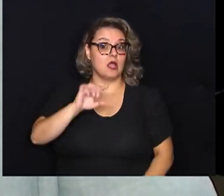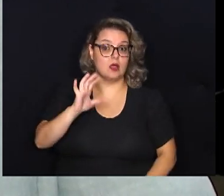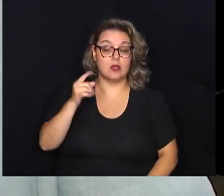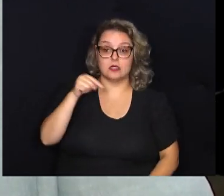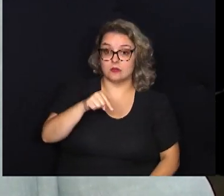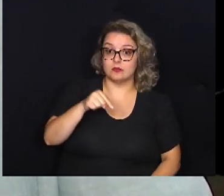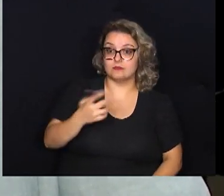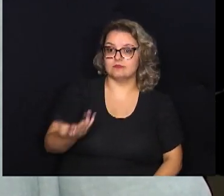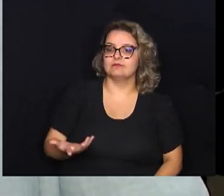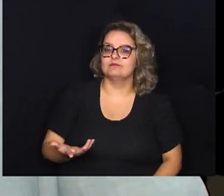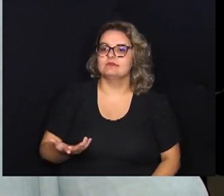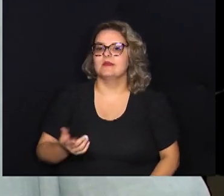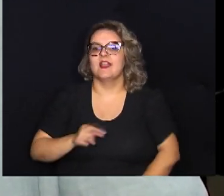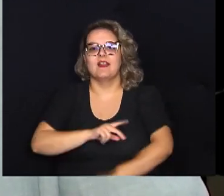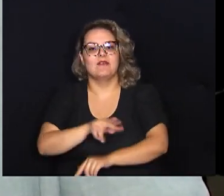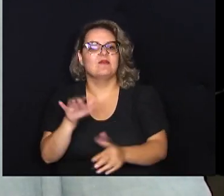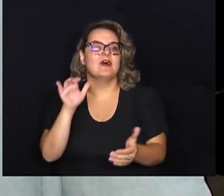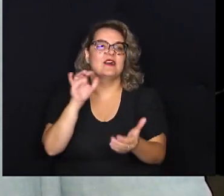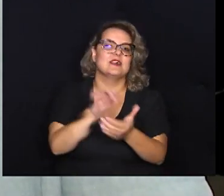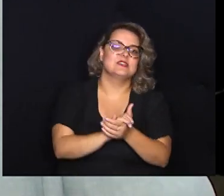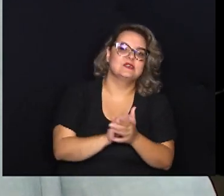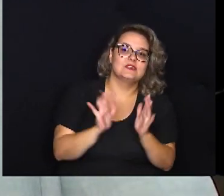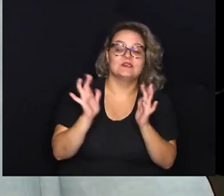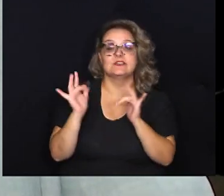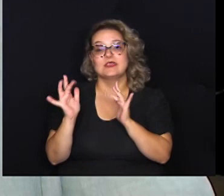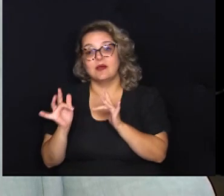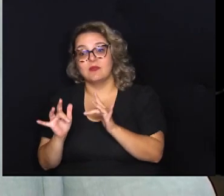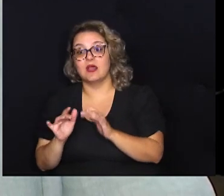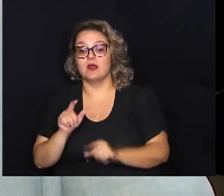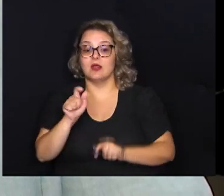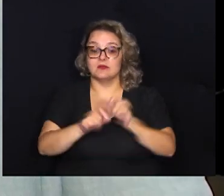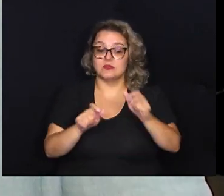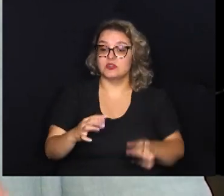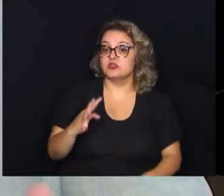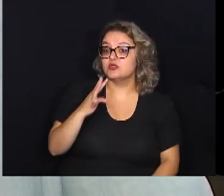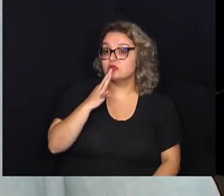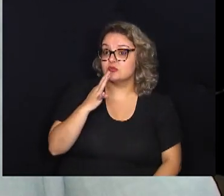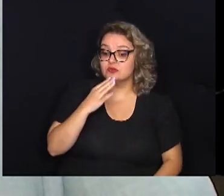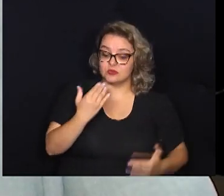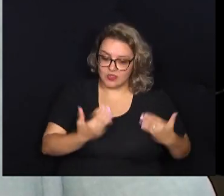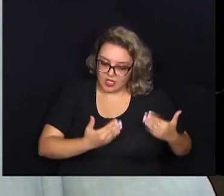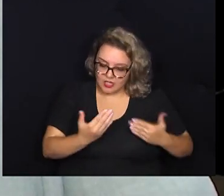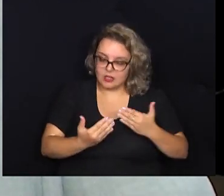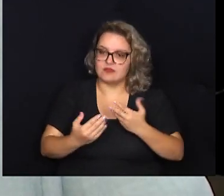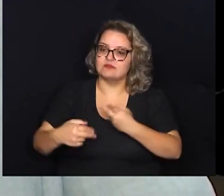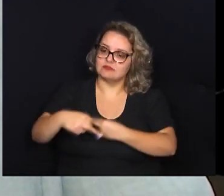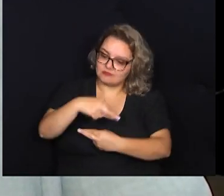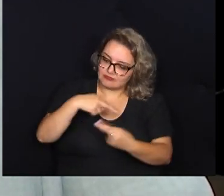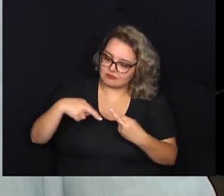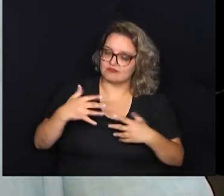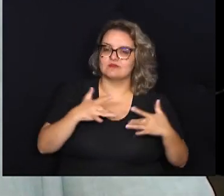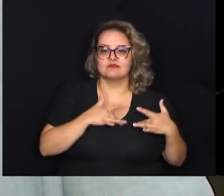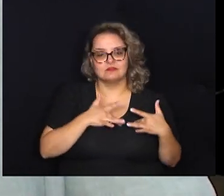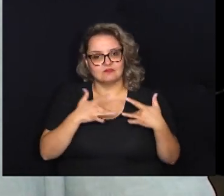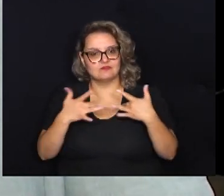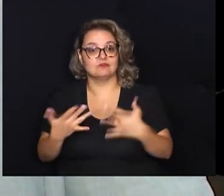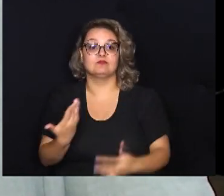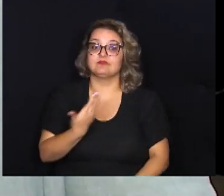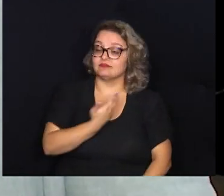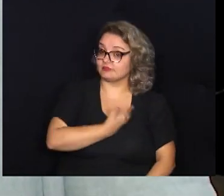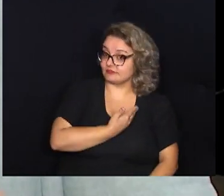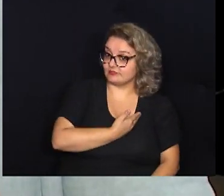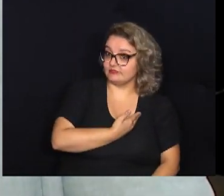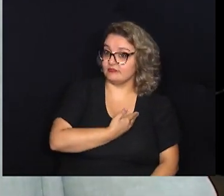se deram muitos casamentos, muitos namoros, as pessoas se conheciam, e a partir desses laços de solidariedade e amizade, é